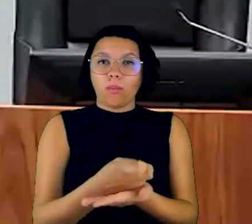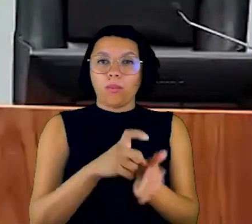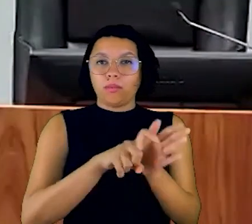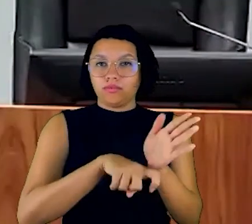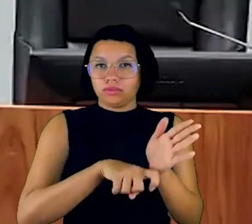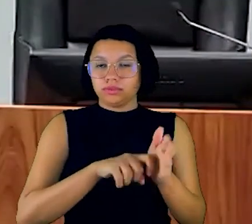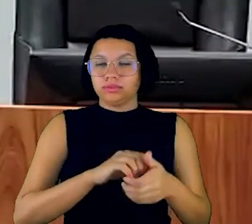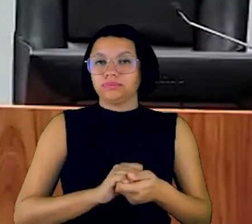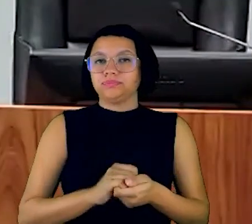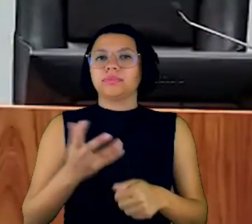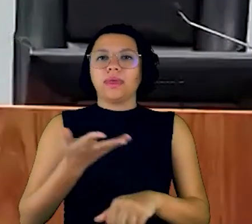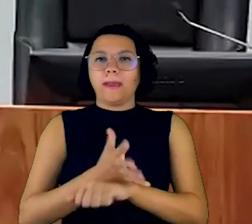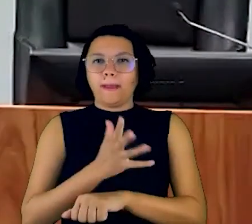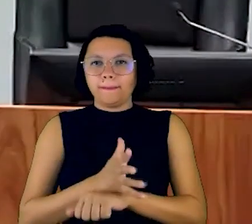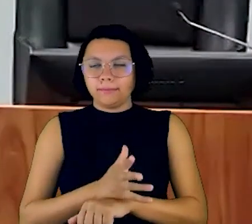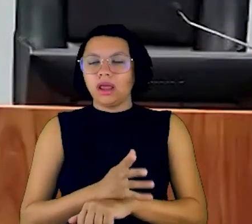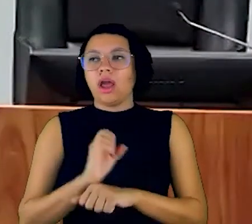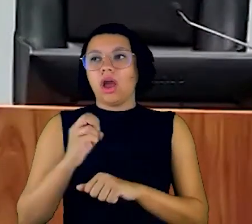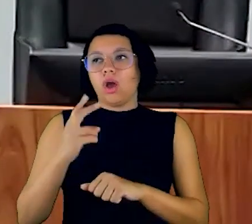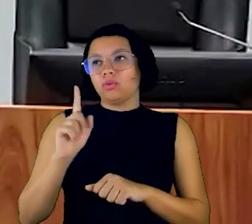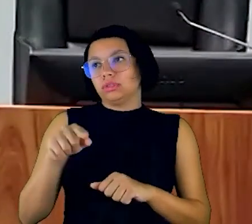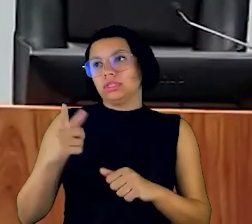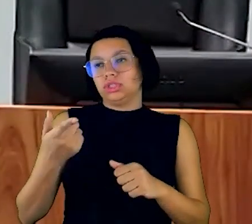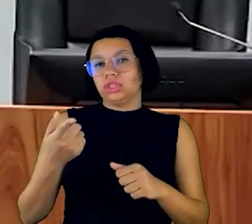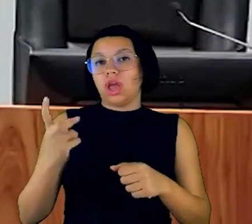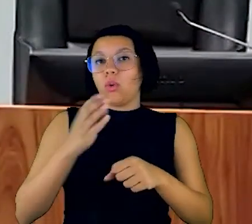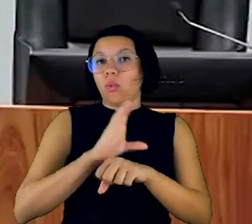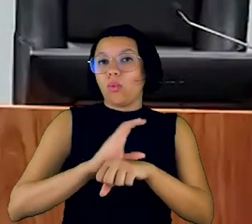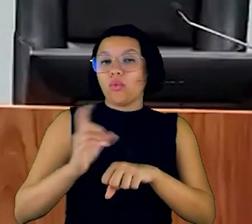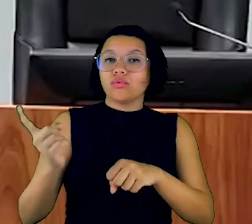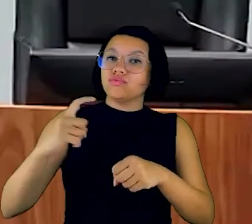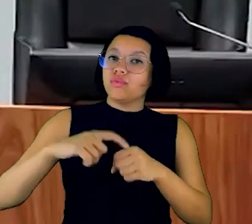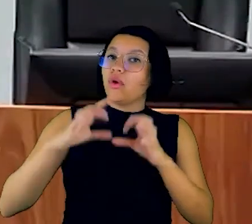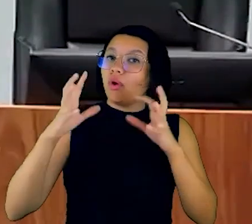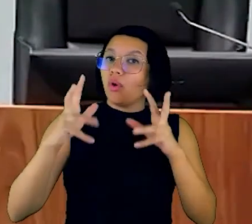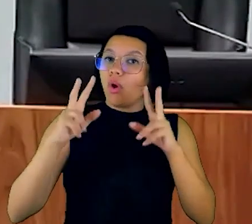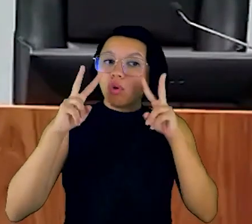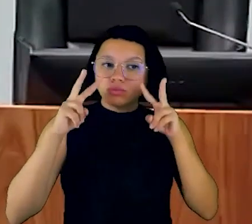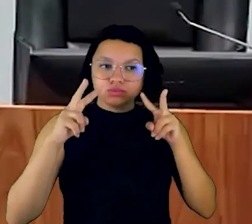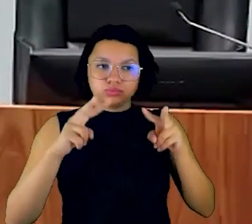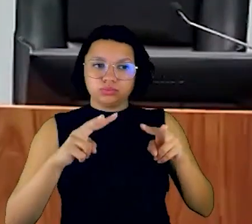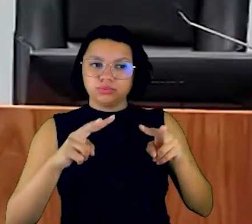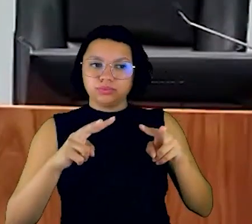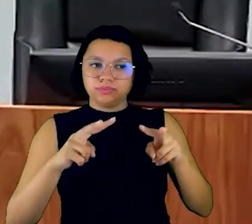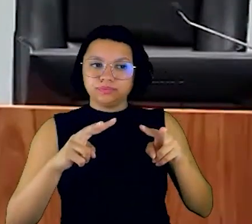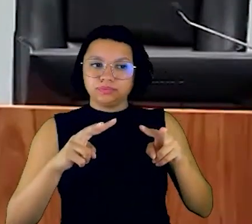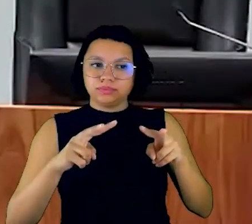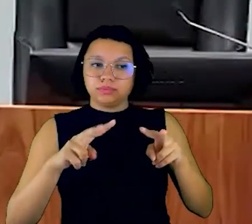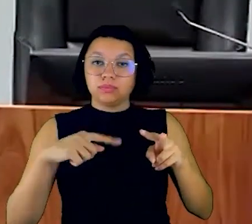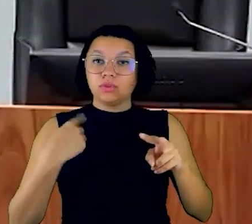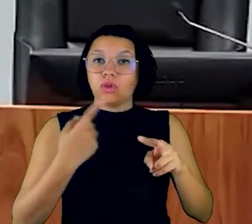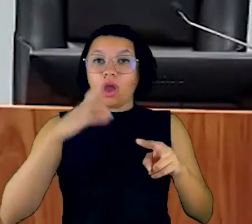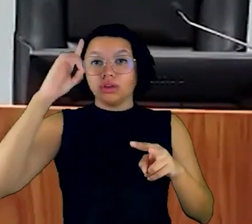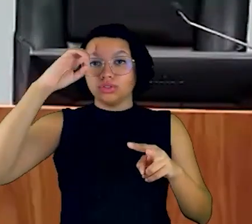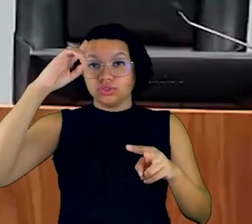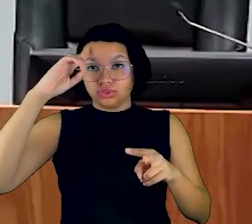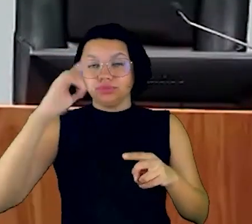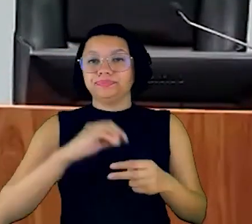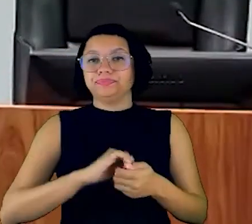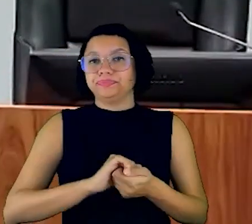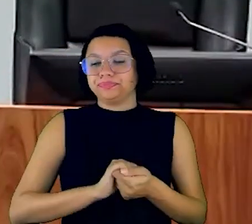Então, assim, um curso em que a gente vai voltar todos os nossos olhos para o nosso dia a